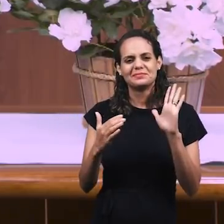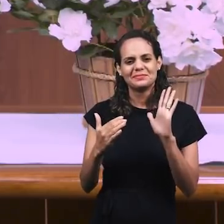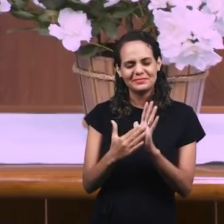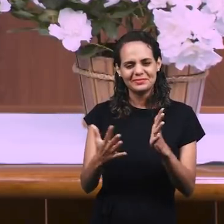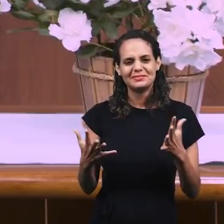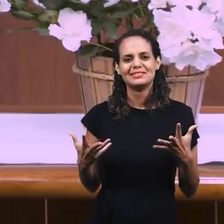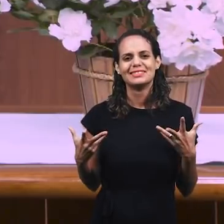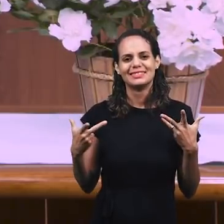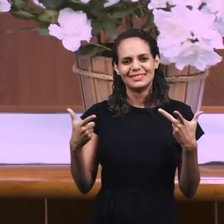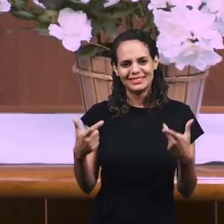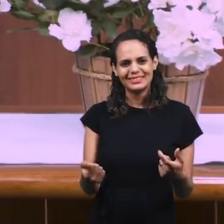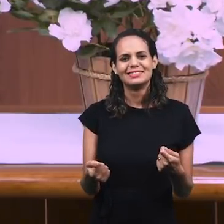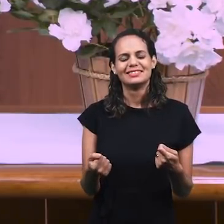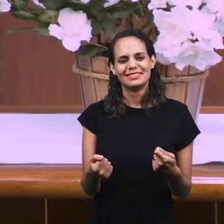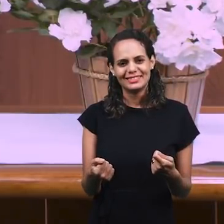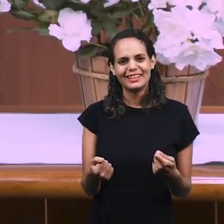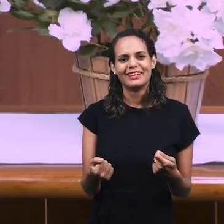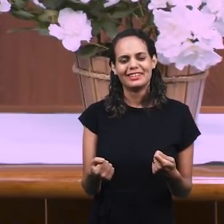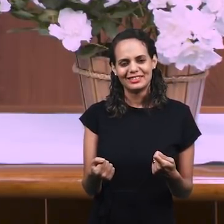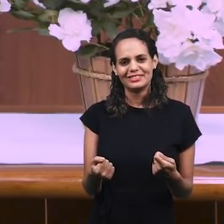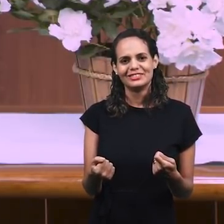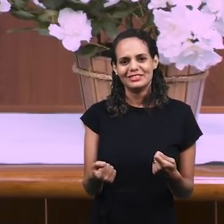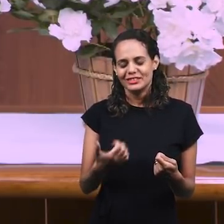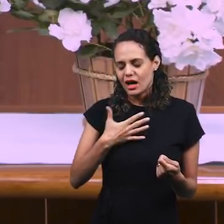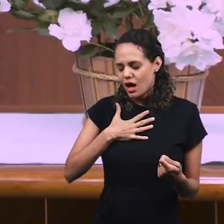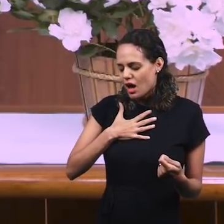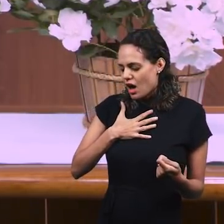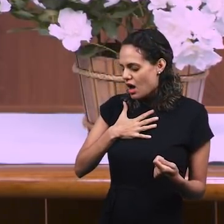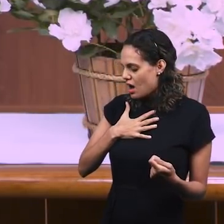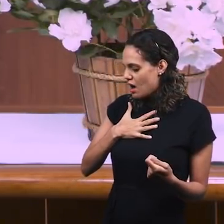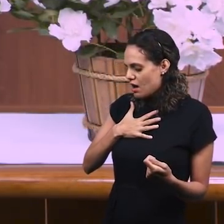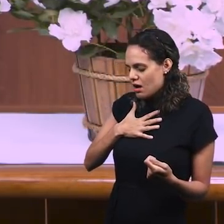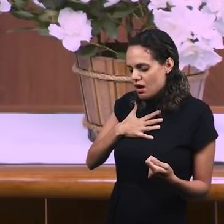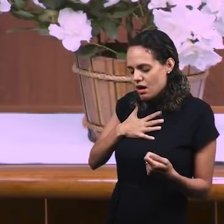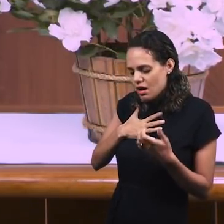um louvor. Então eles estão maravilhados, suspensos.